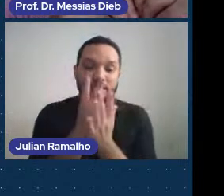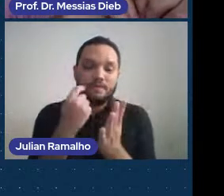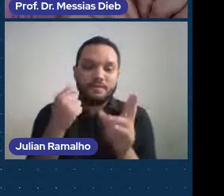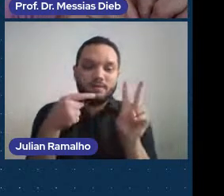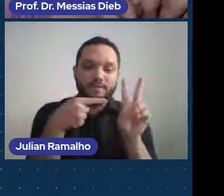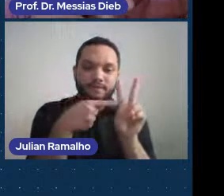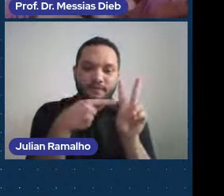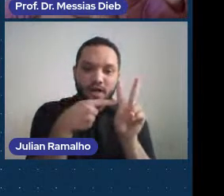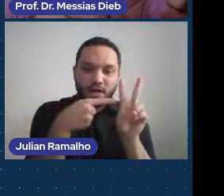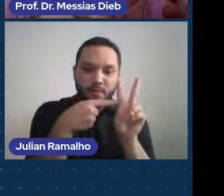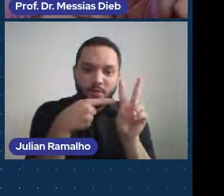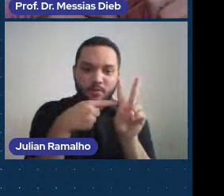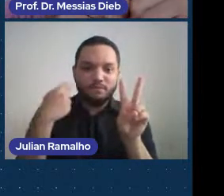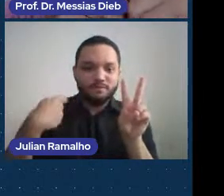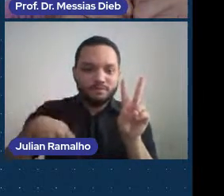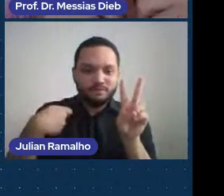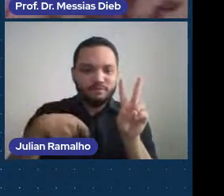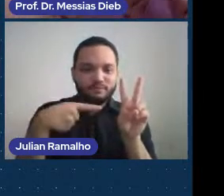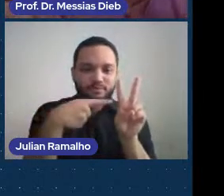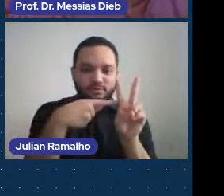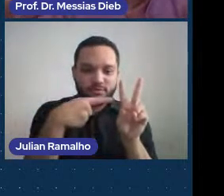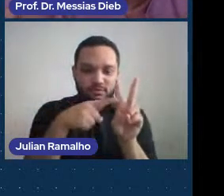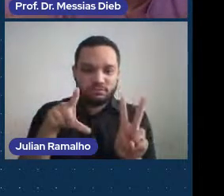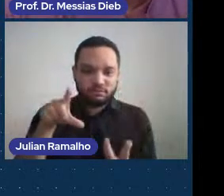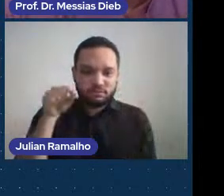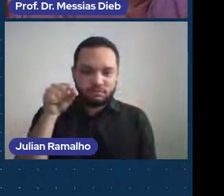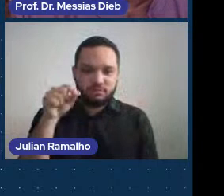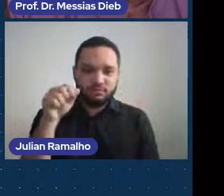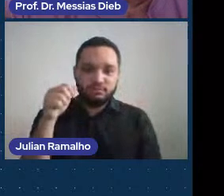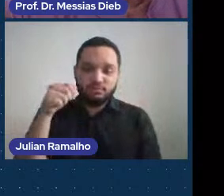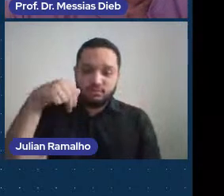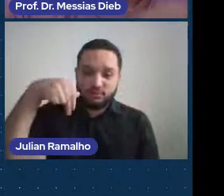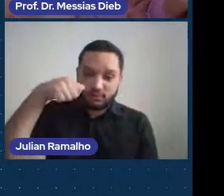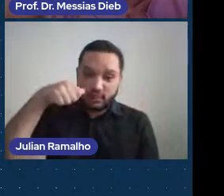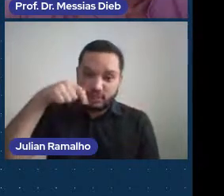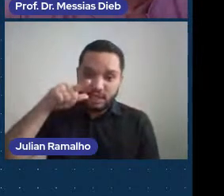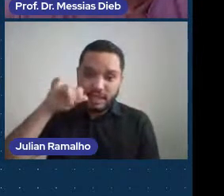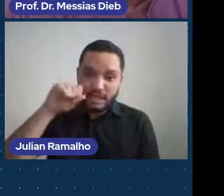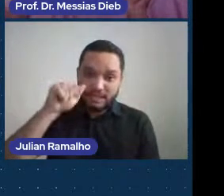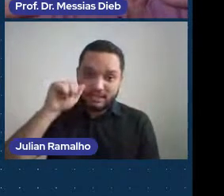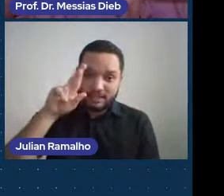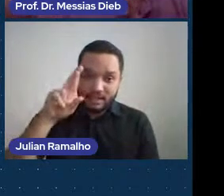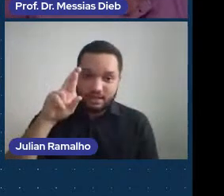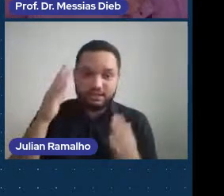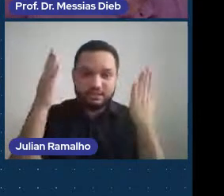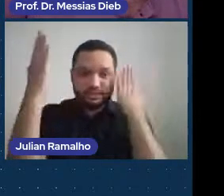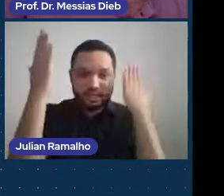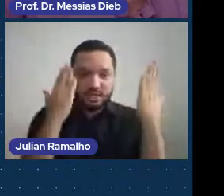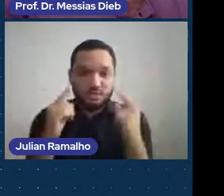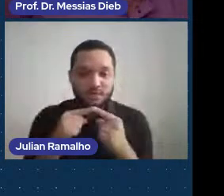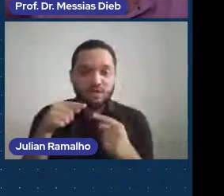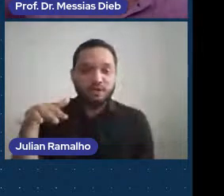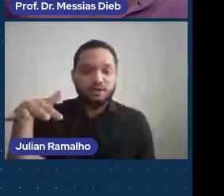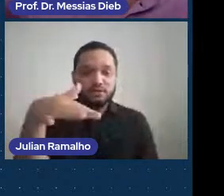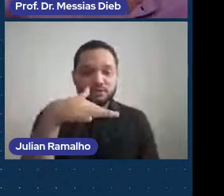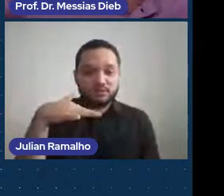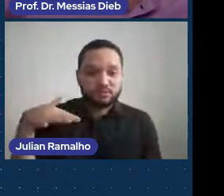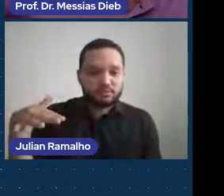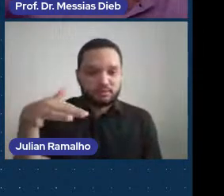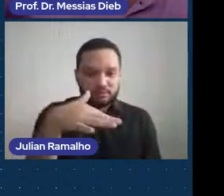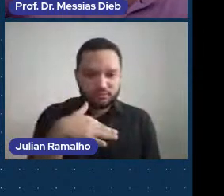no caso aqui, eu escolhi o verbo analisar porque eu estou falando do objetivo geral. E analisar dá a ideia